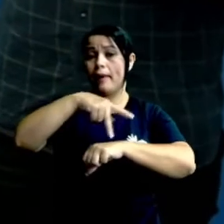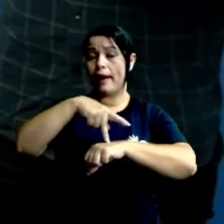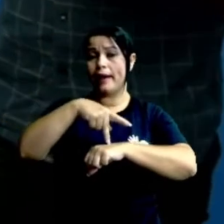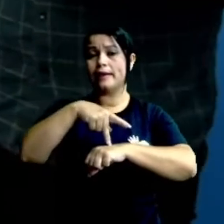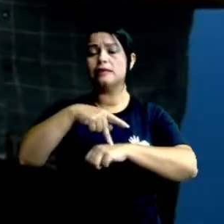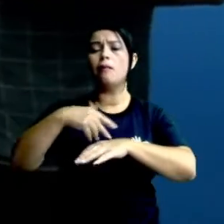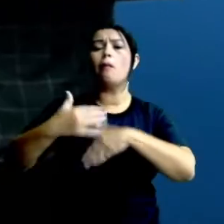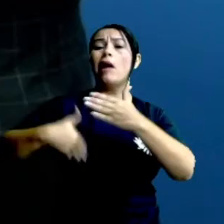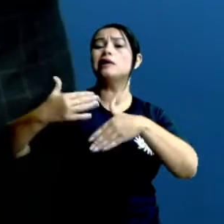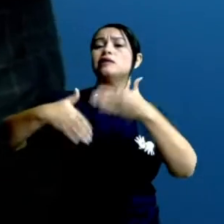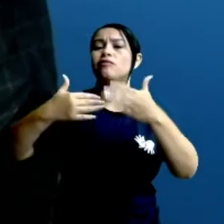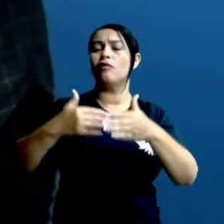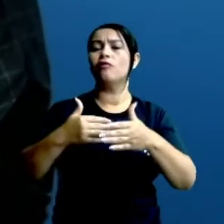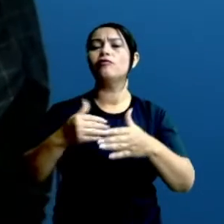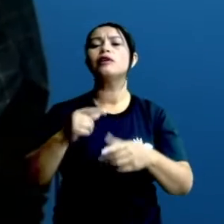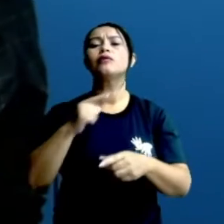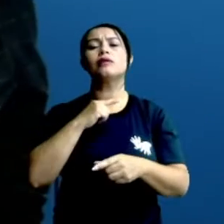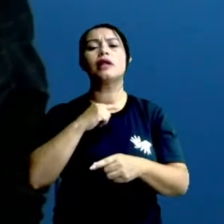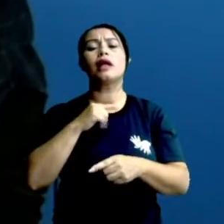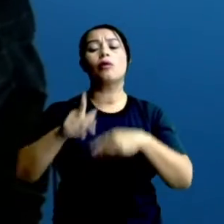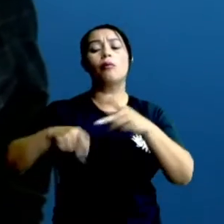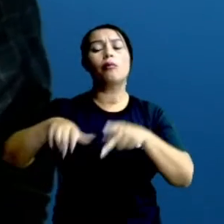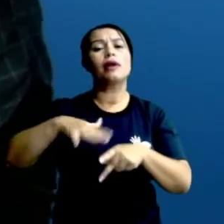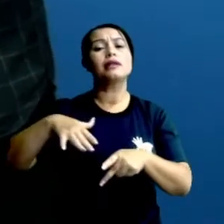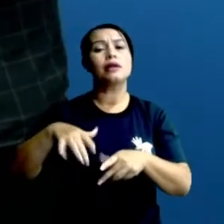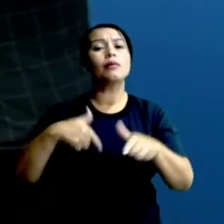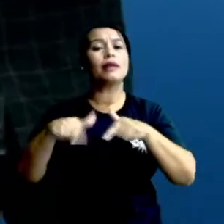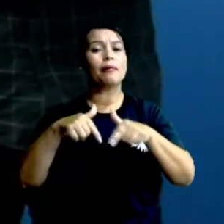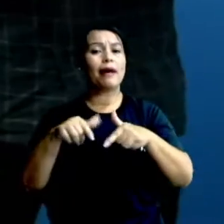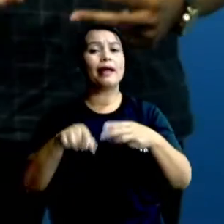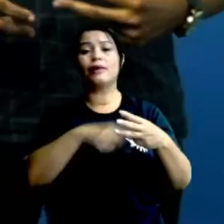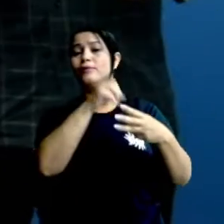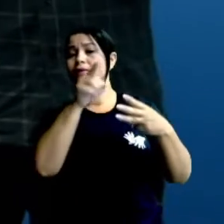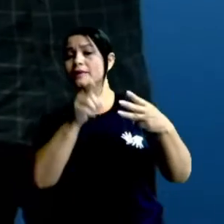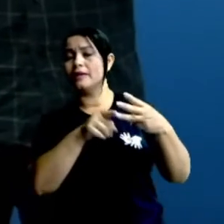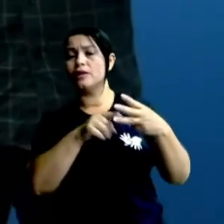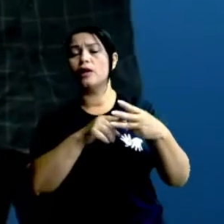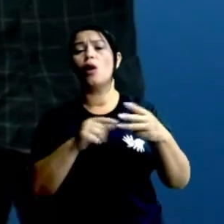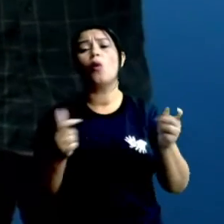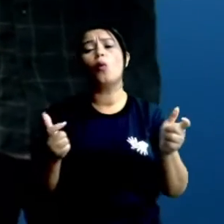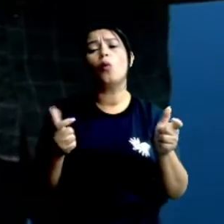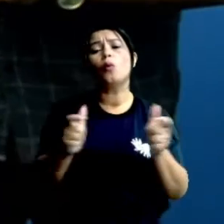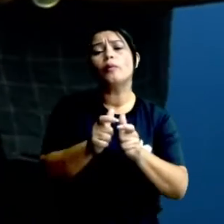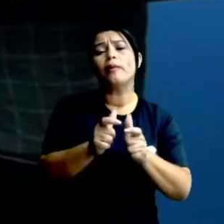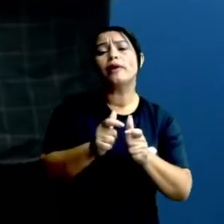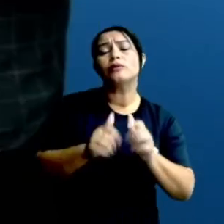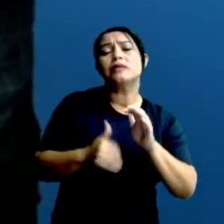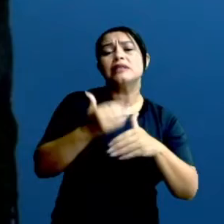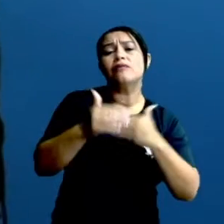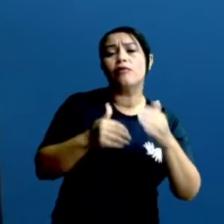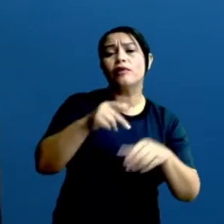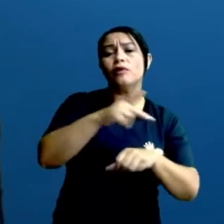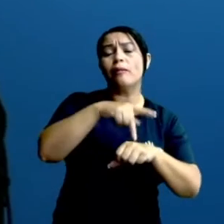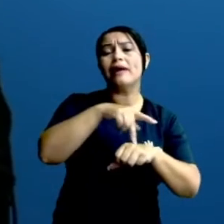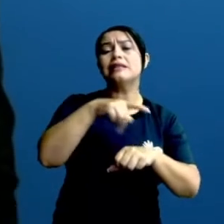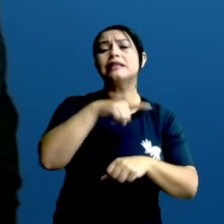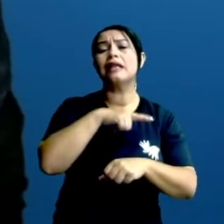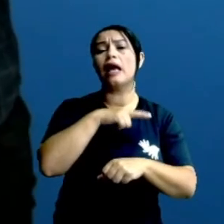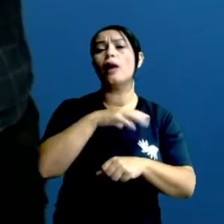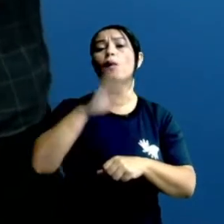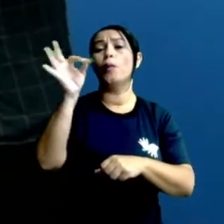mais desenvolvido, a maior parte da população trabalha no setor terciário. Os países menos desenvolvidos têm um